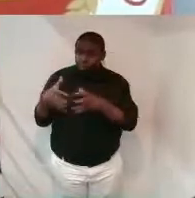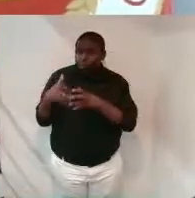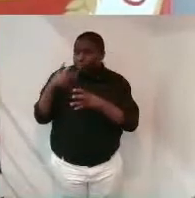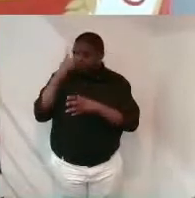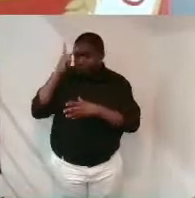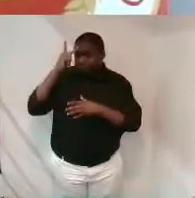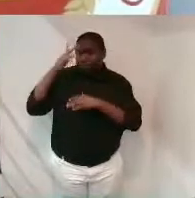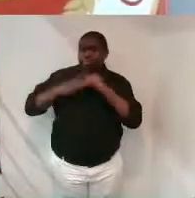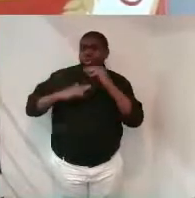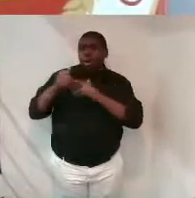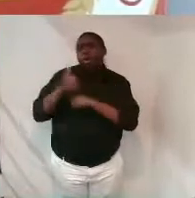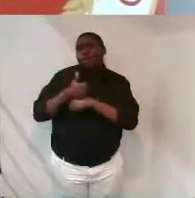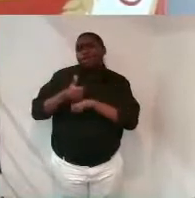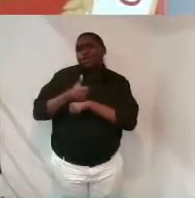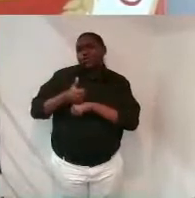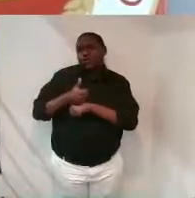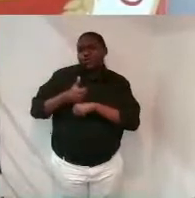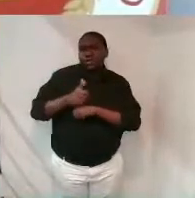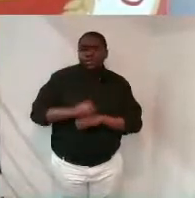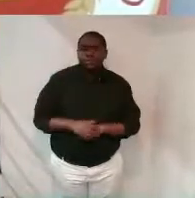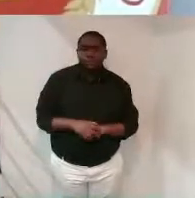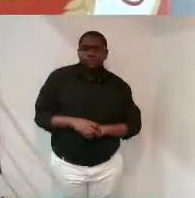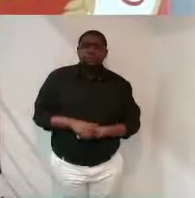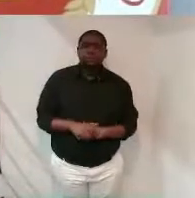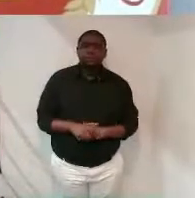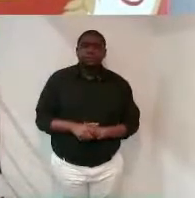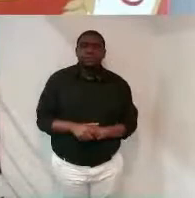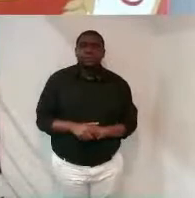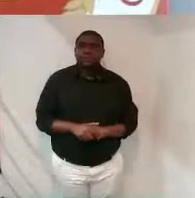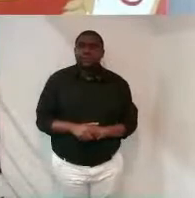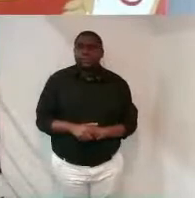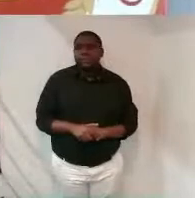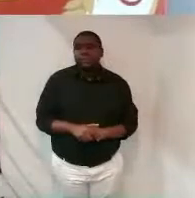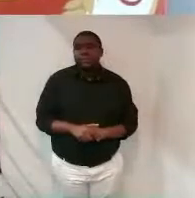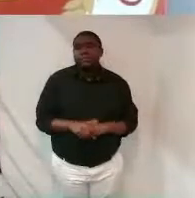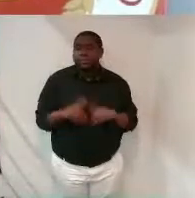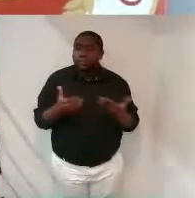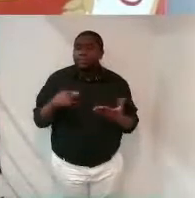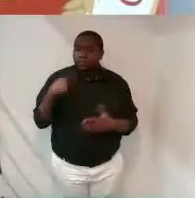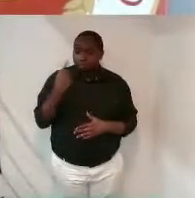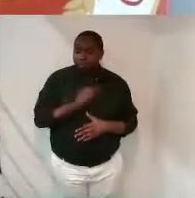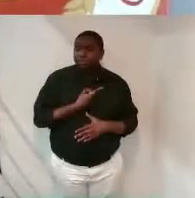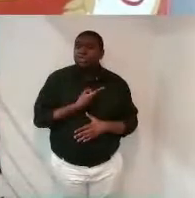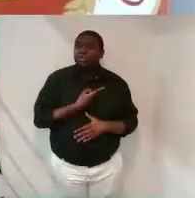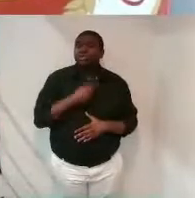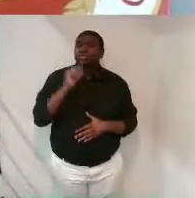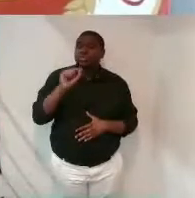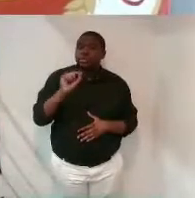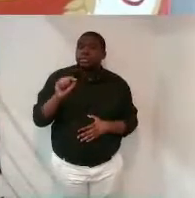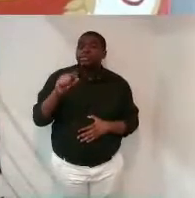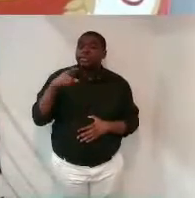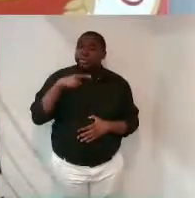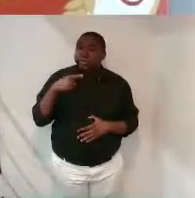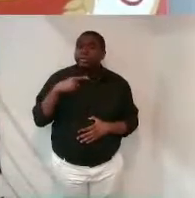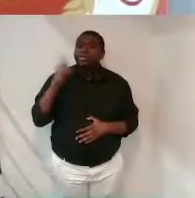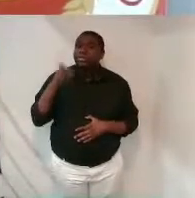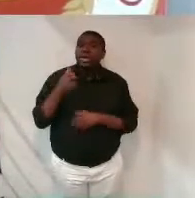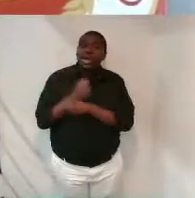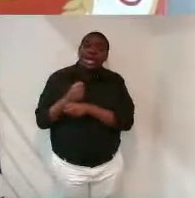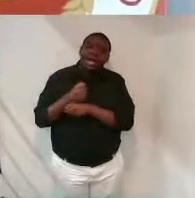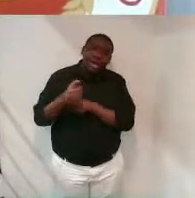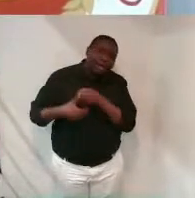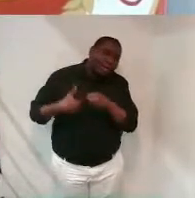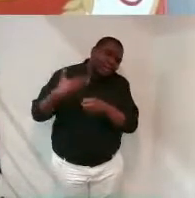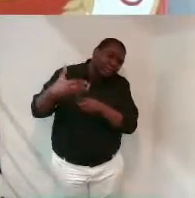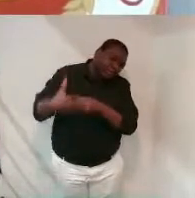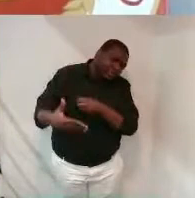profissionais. E com ela que nós temos laborado há alguns anos em